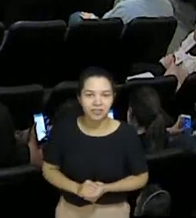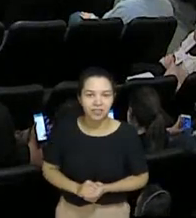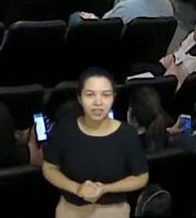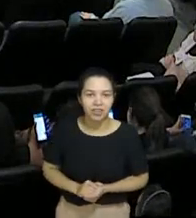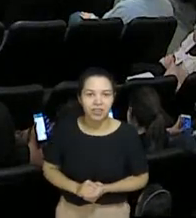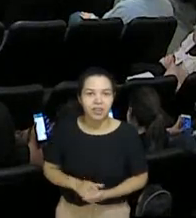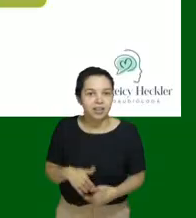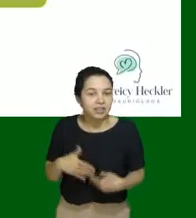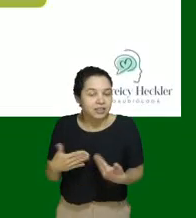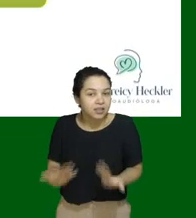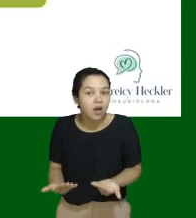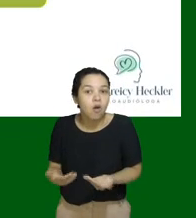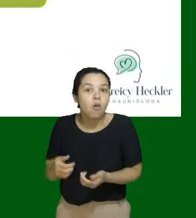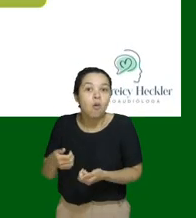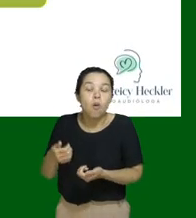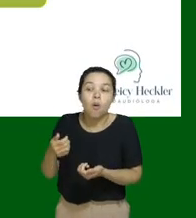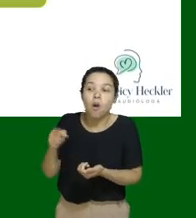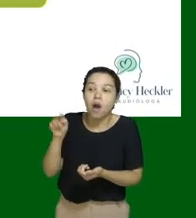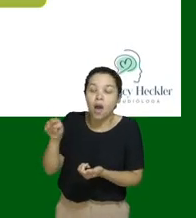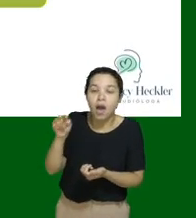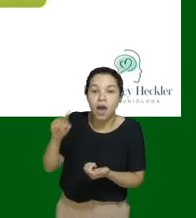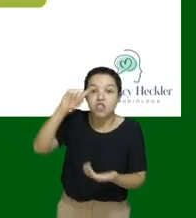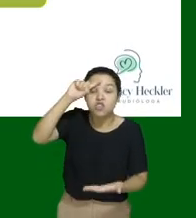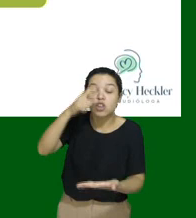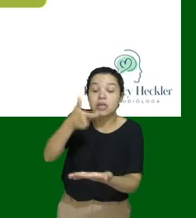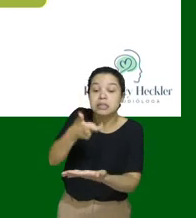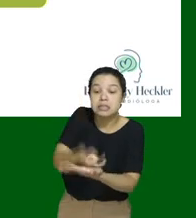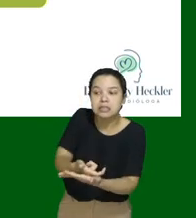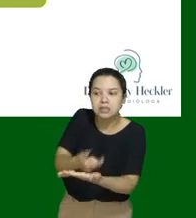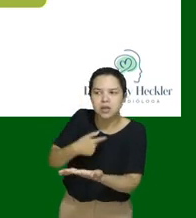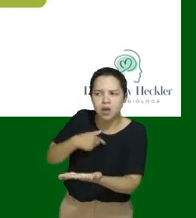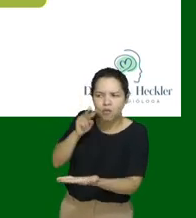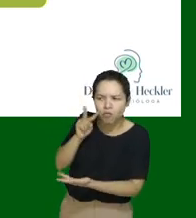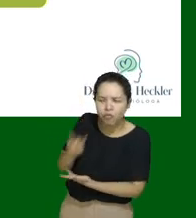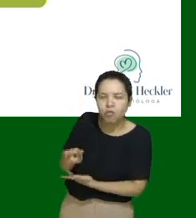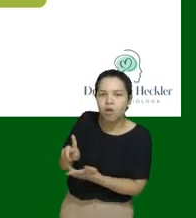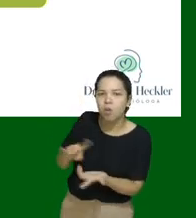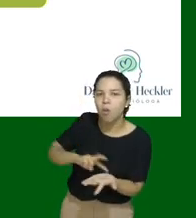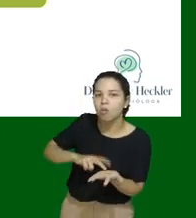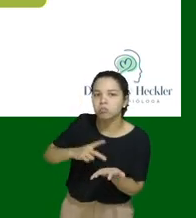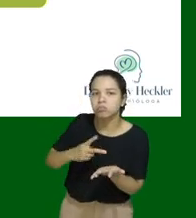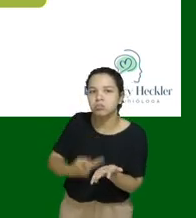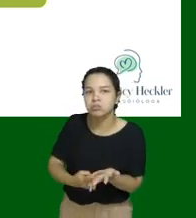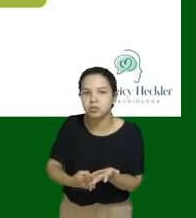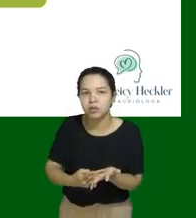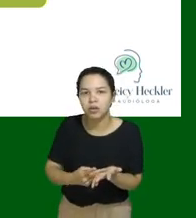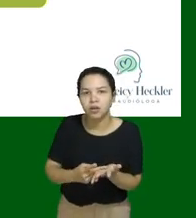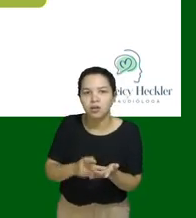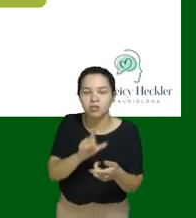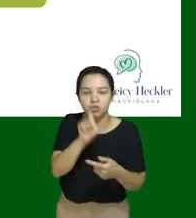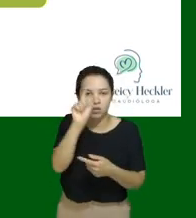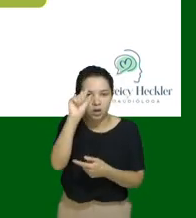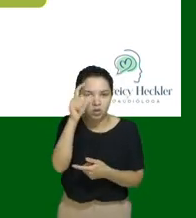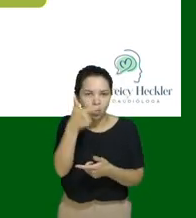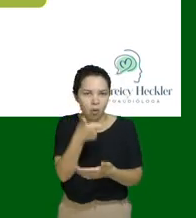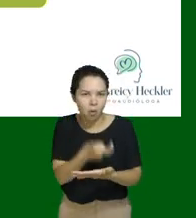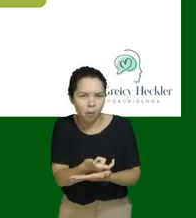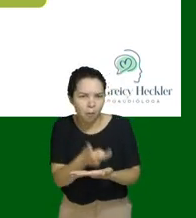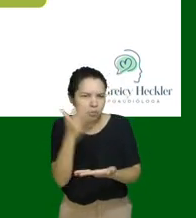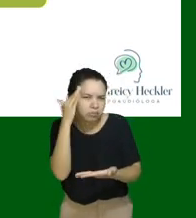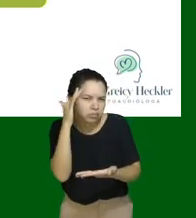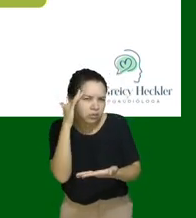Então, quais os sinais na dislexia que me levam a pensar num possível transtorno de processamento auditivo? Não